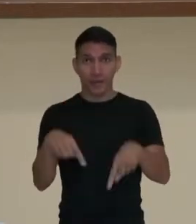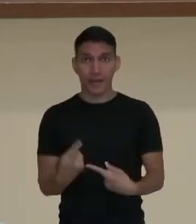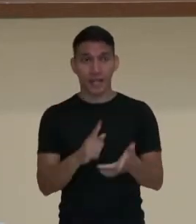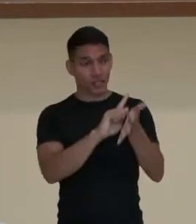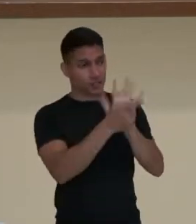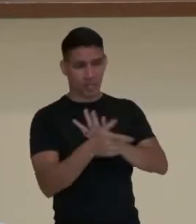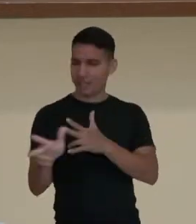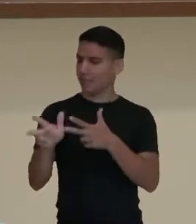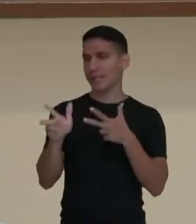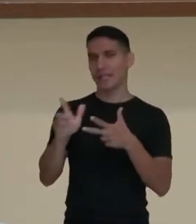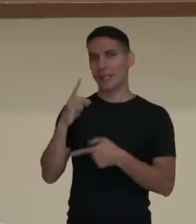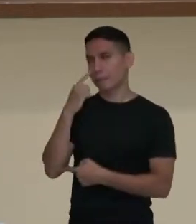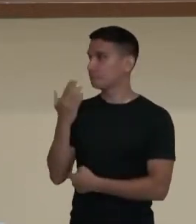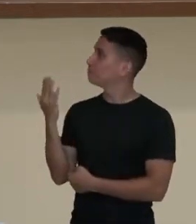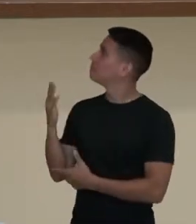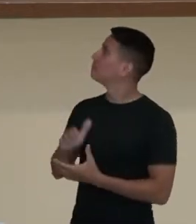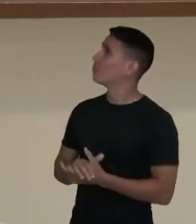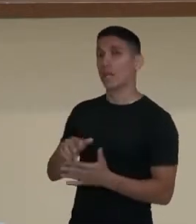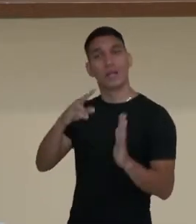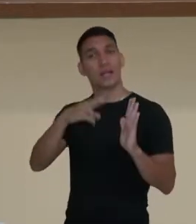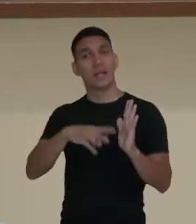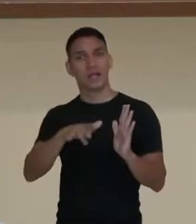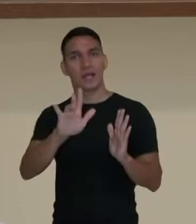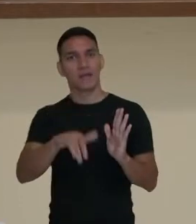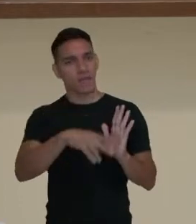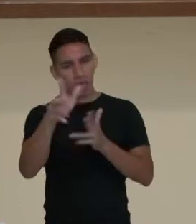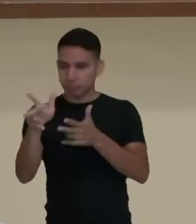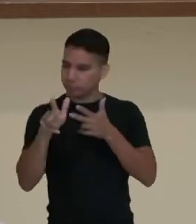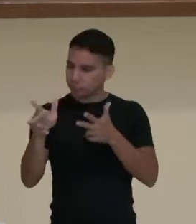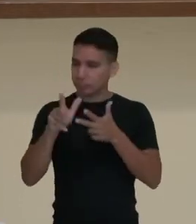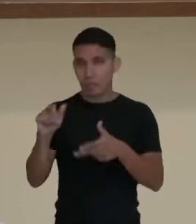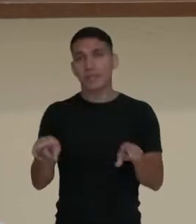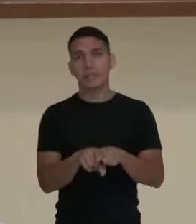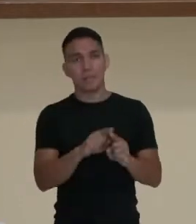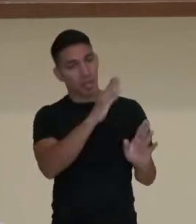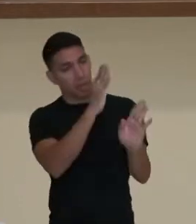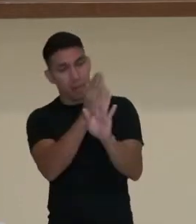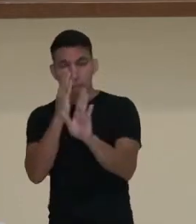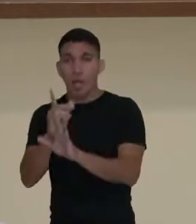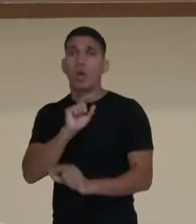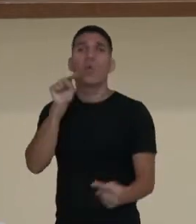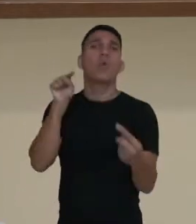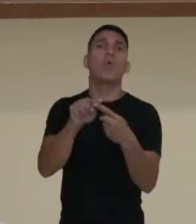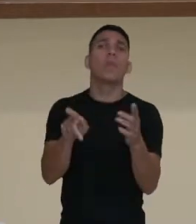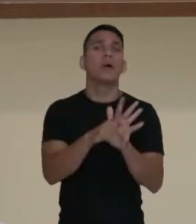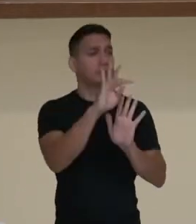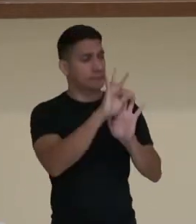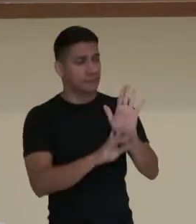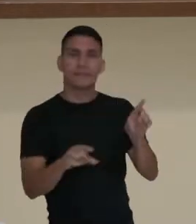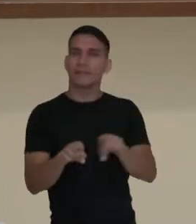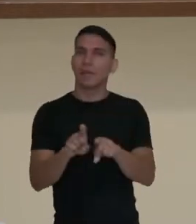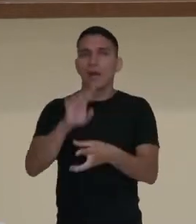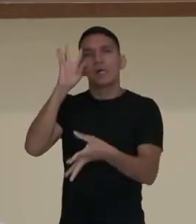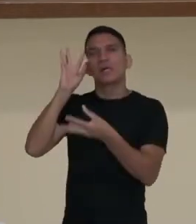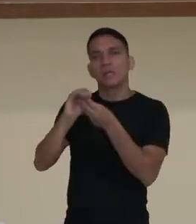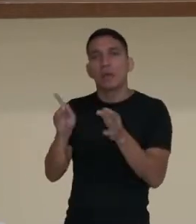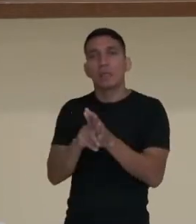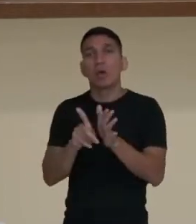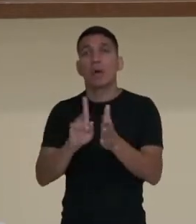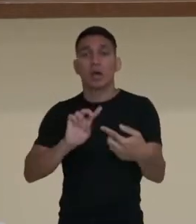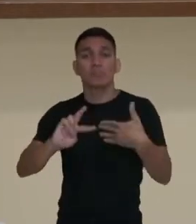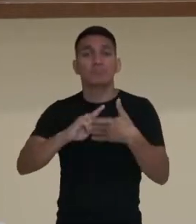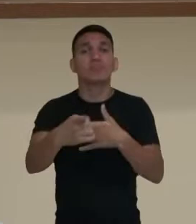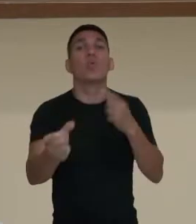gênero entrevista. Vamos ler uma entrevista, identificar a finalidade do texto, reconhecer o efeito de